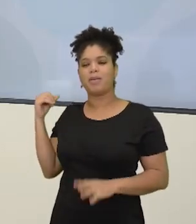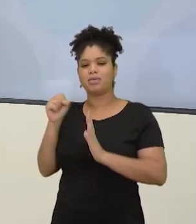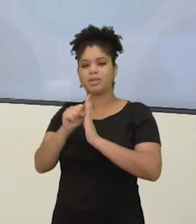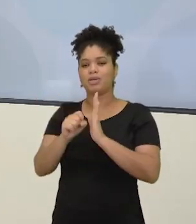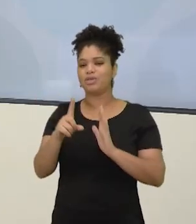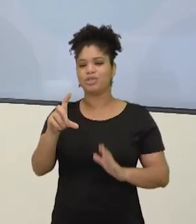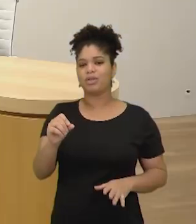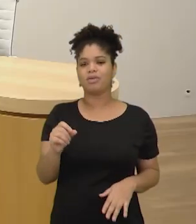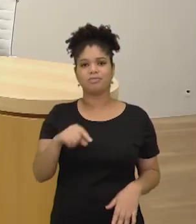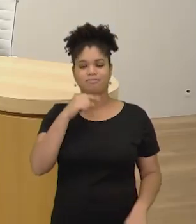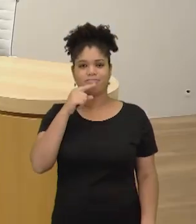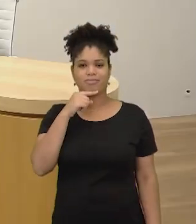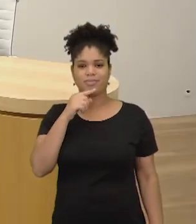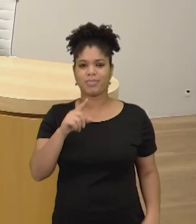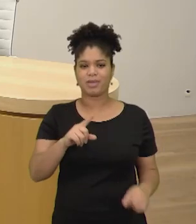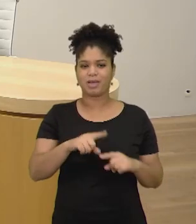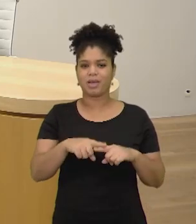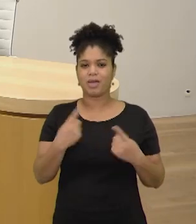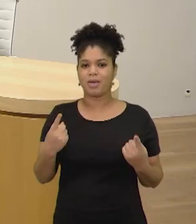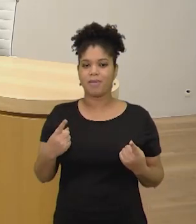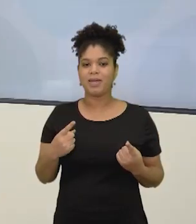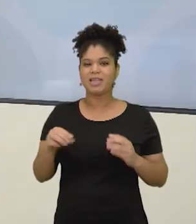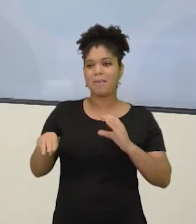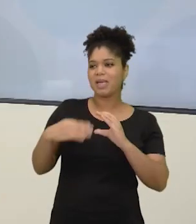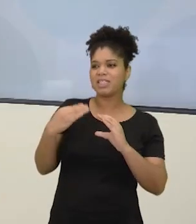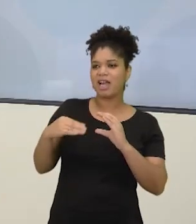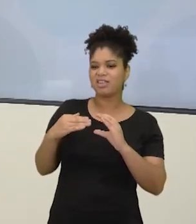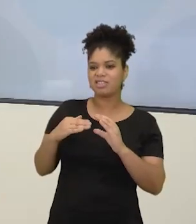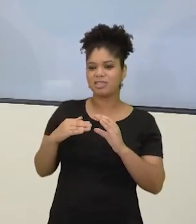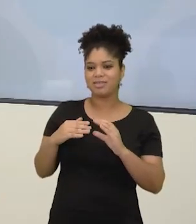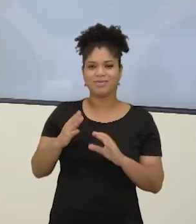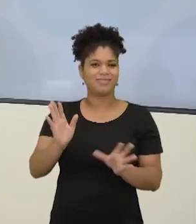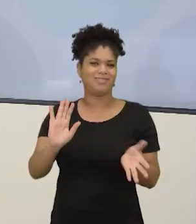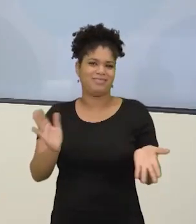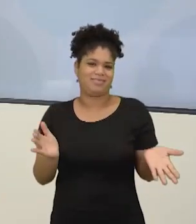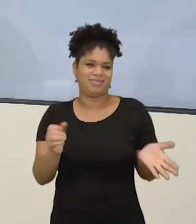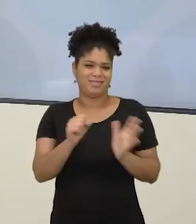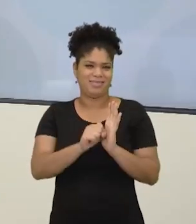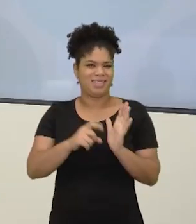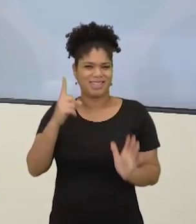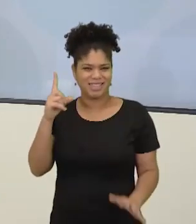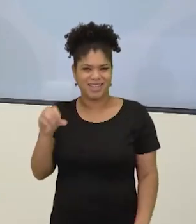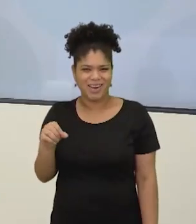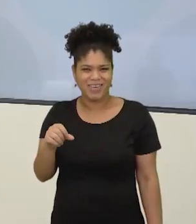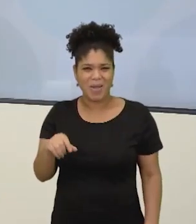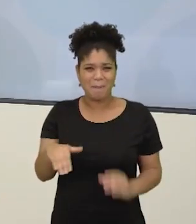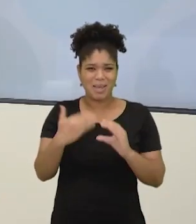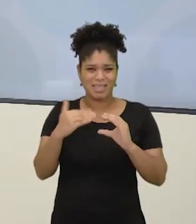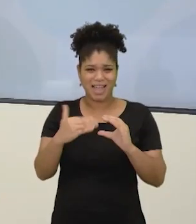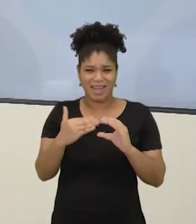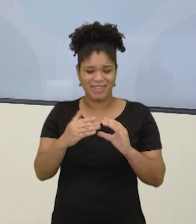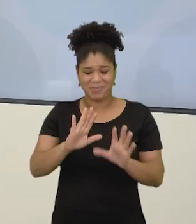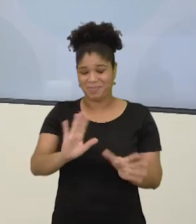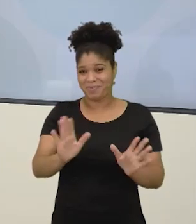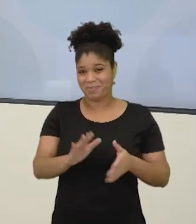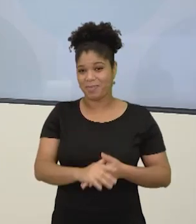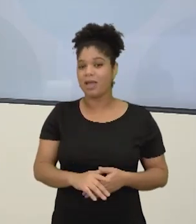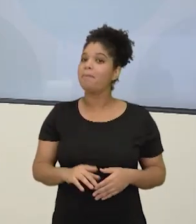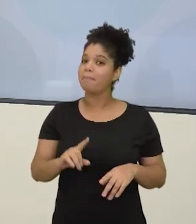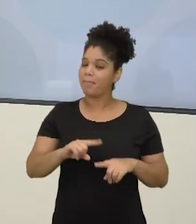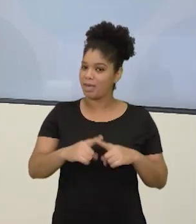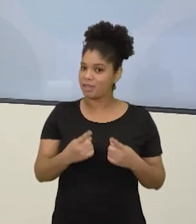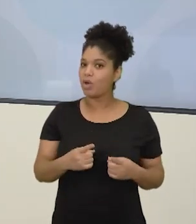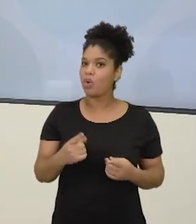XIX, igual a professora falou para mim, mas não passou nenhuma mensagem, né? Olha, é uma boa questão. Puxa vida, num livro de